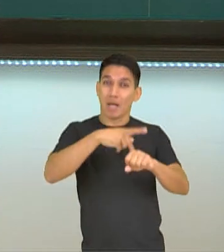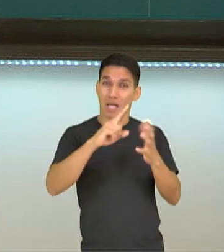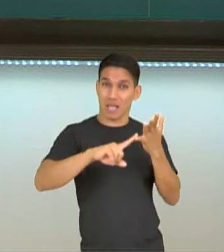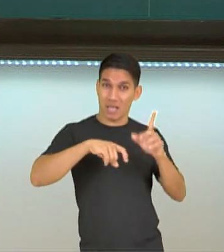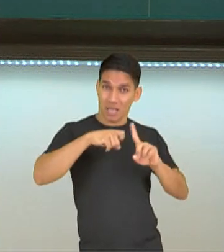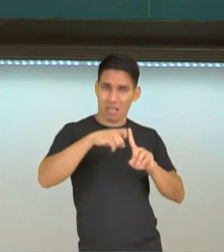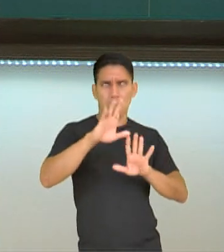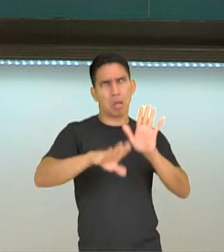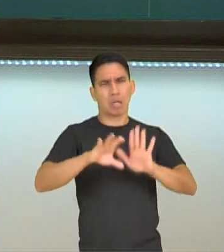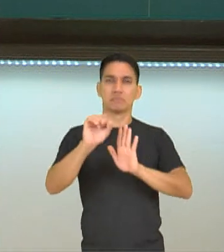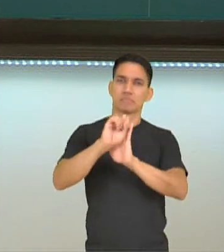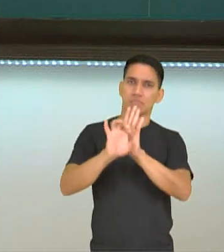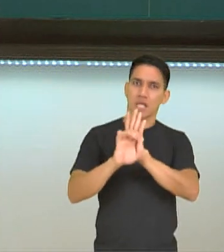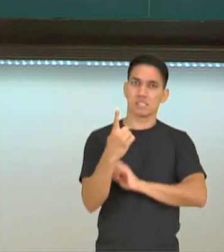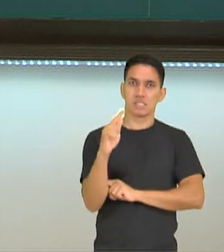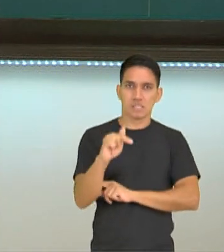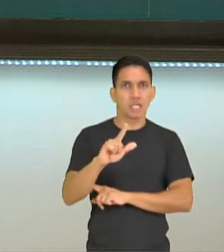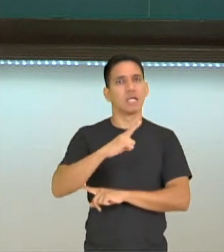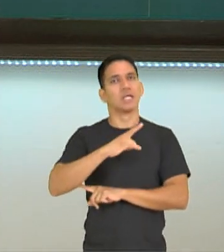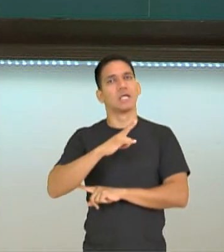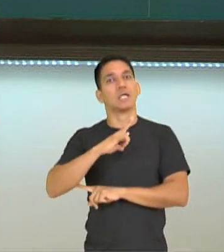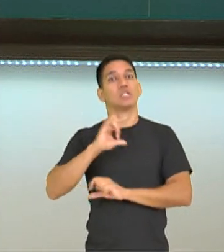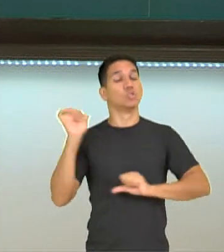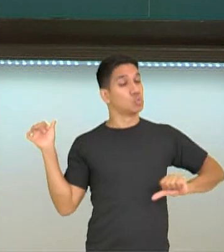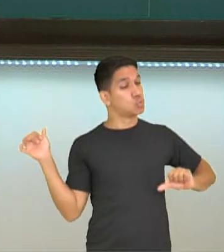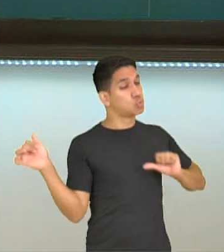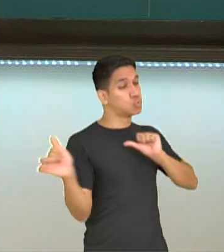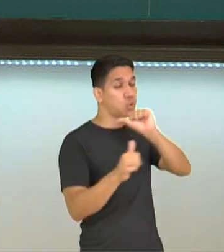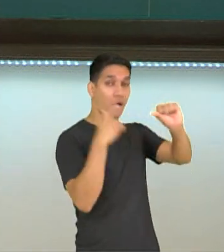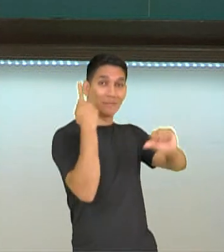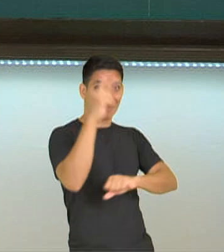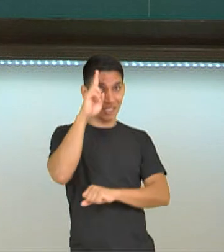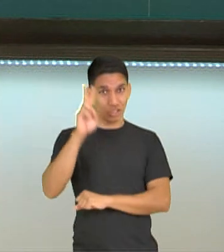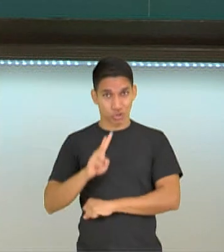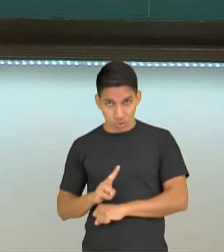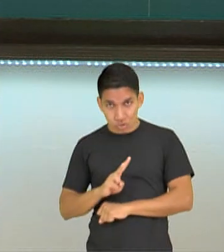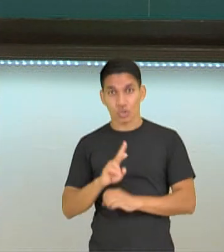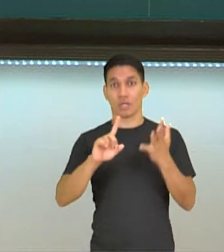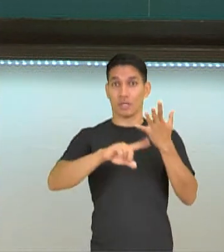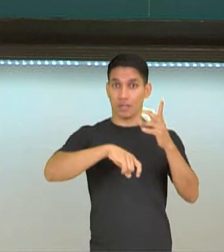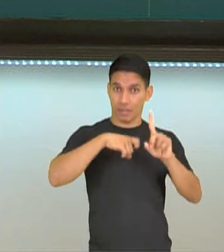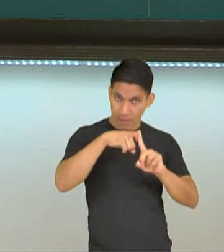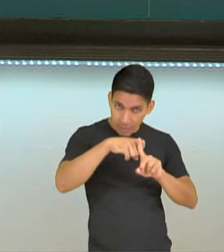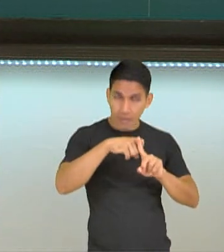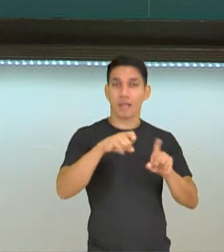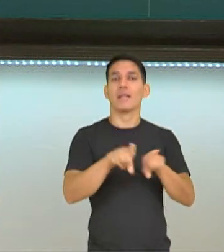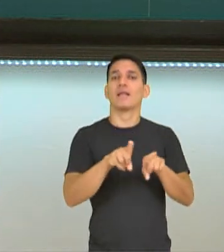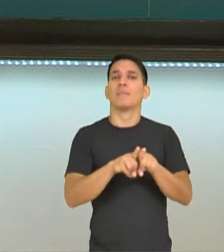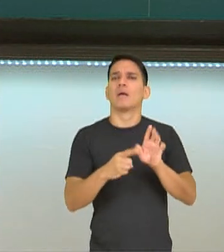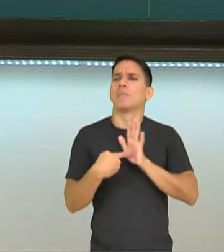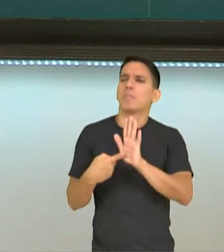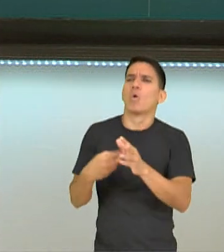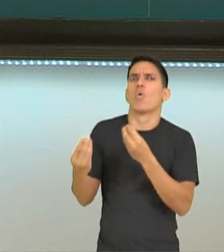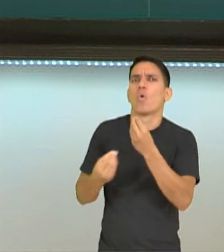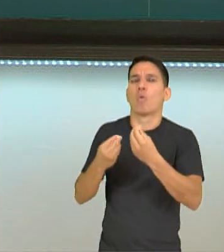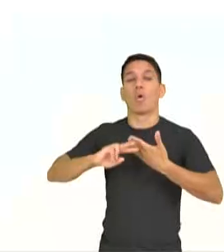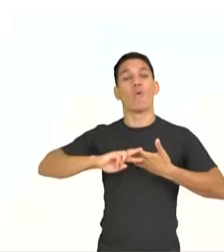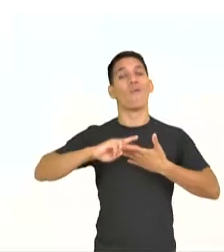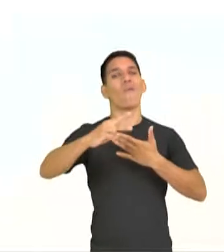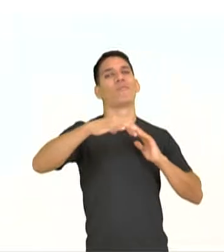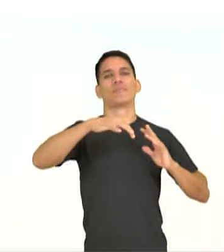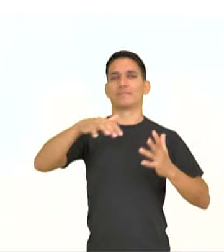XVII, alterando toda uma transformação da história da Inglaterra, e como ele vai trazer consequências para o mundo.